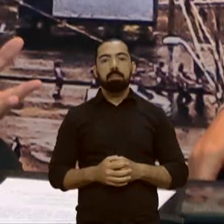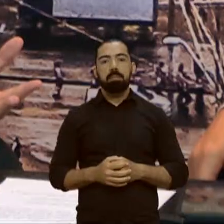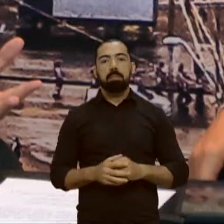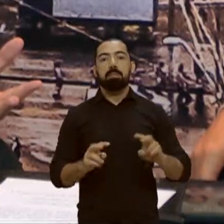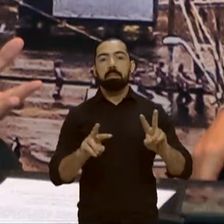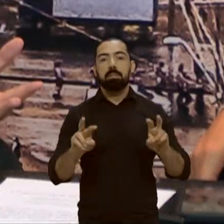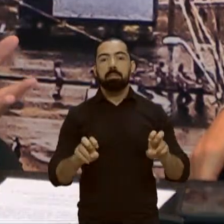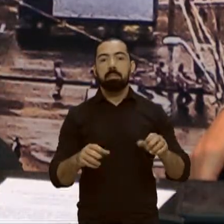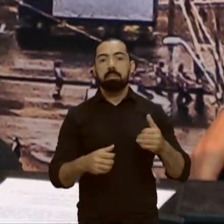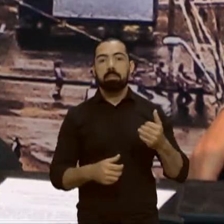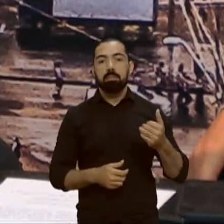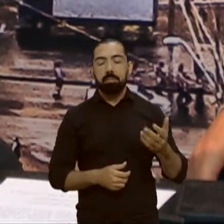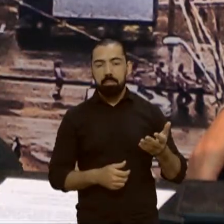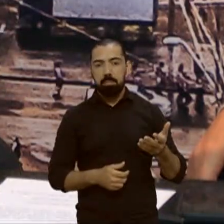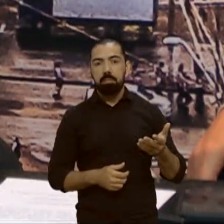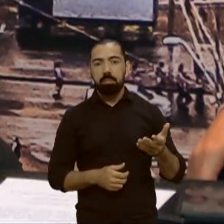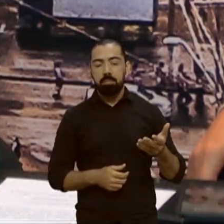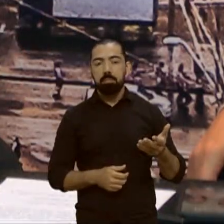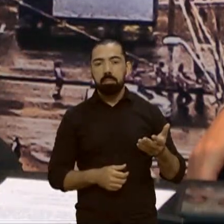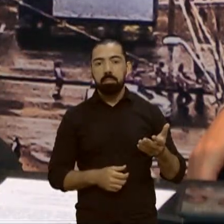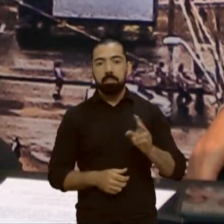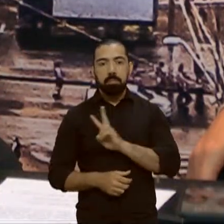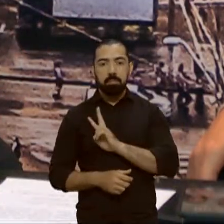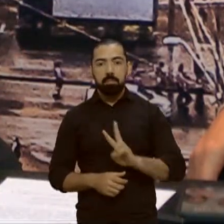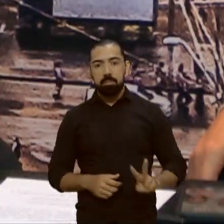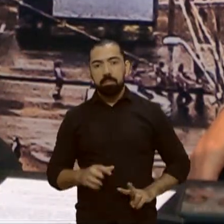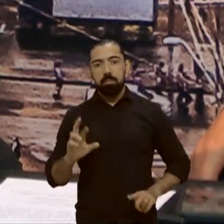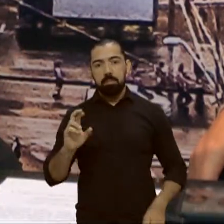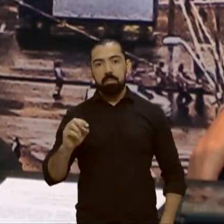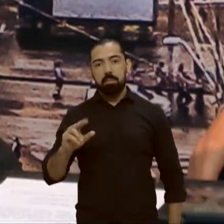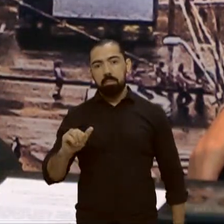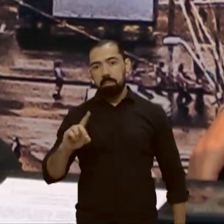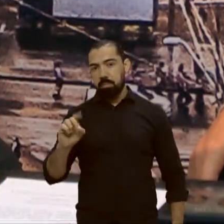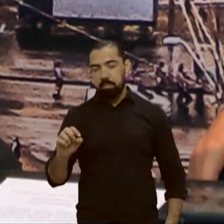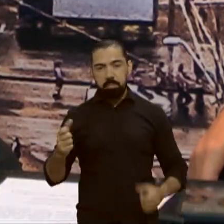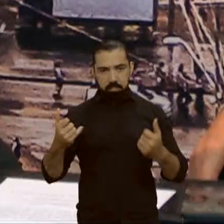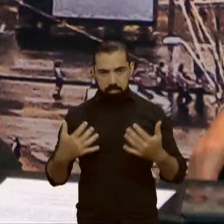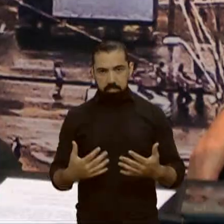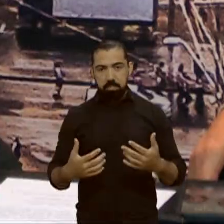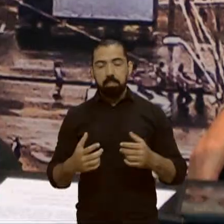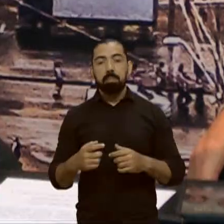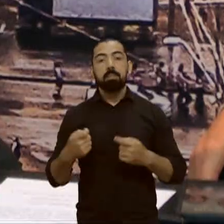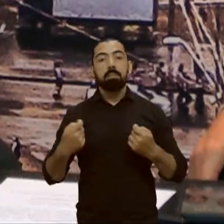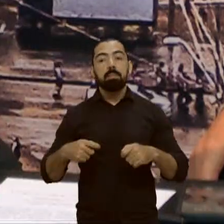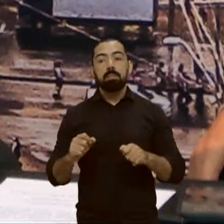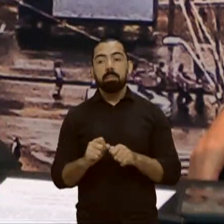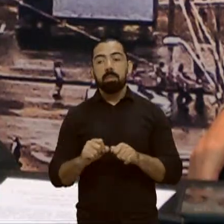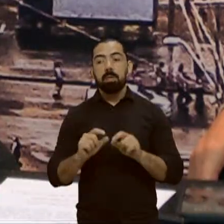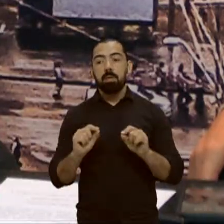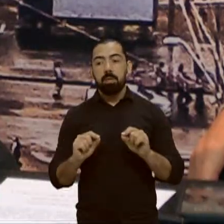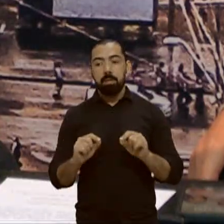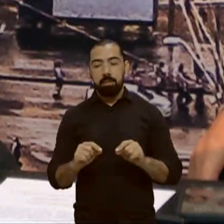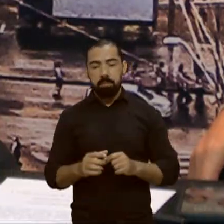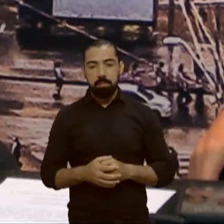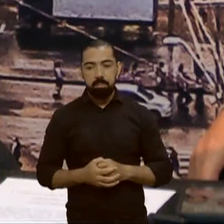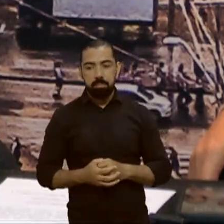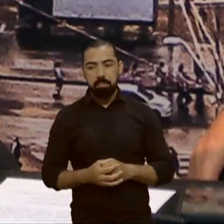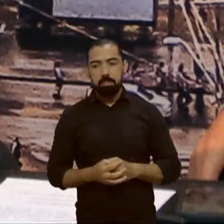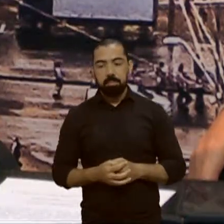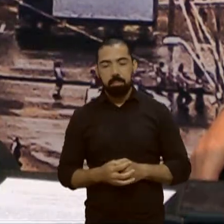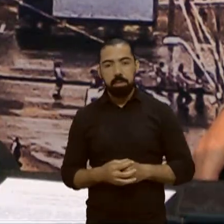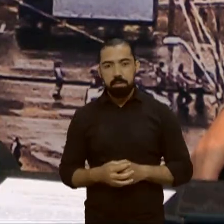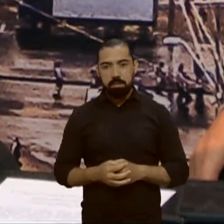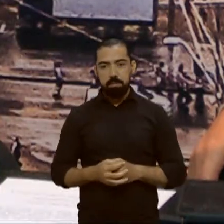questionamento do vereador Ronaldo Martins, o que deve ser feito, o que pode ser feito para ser